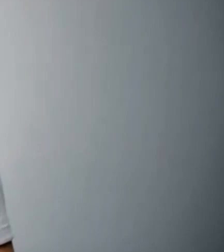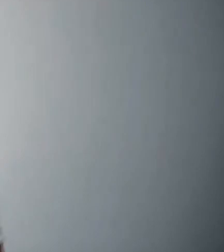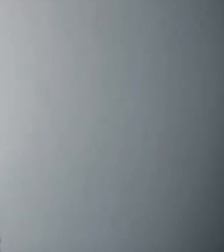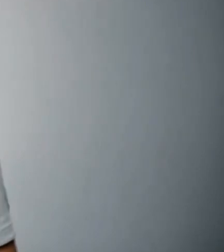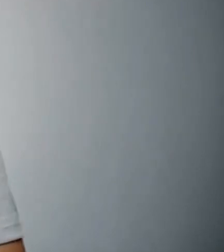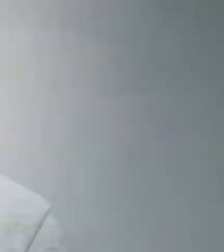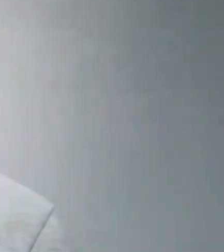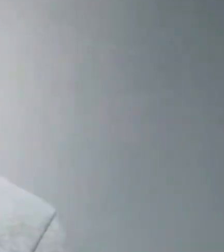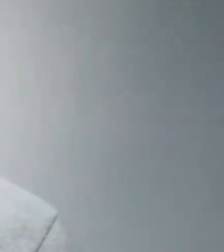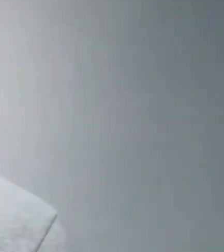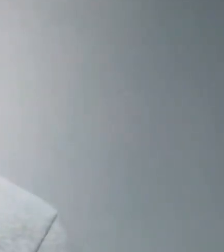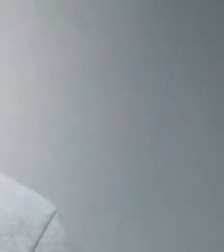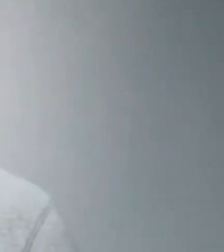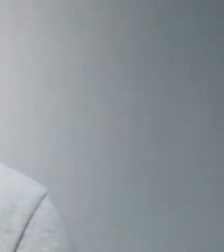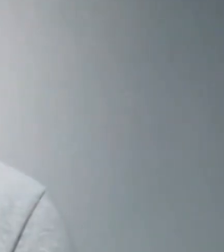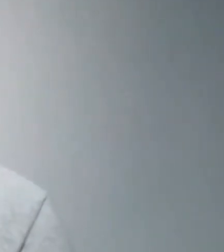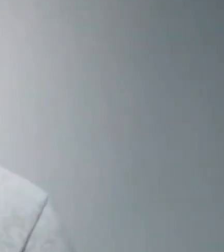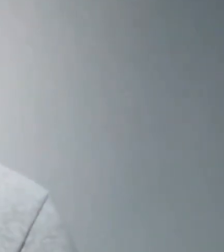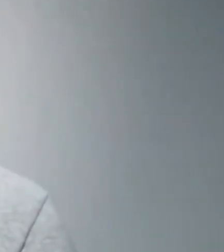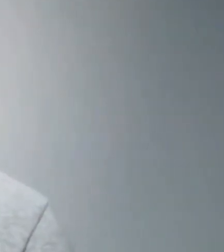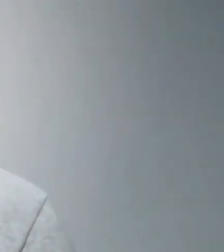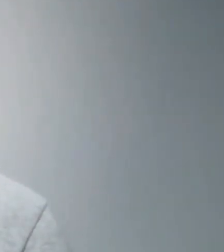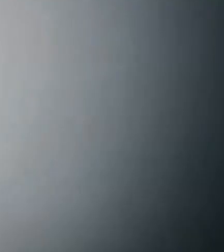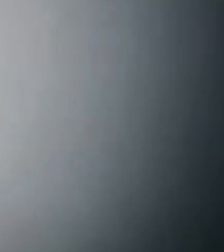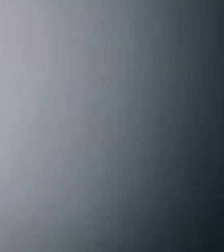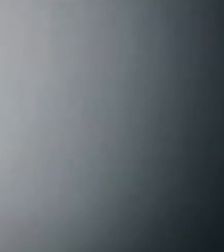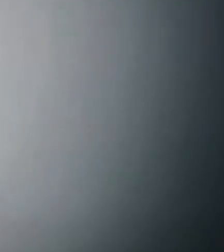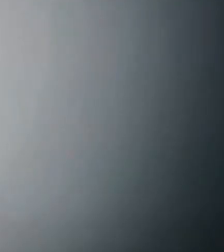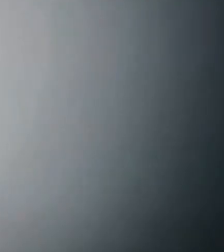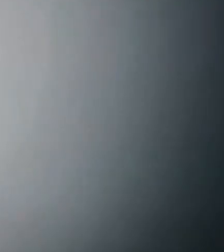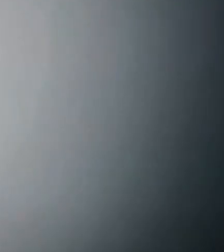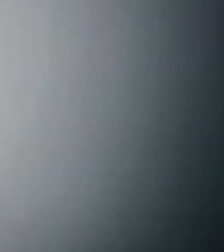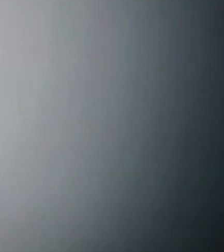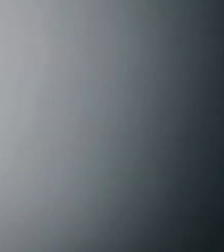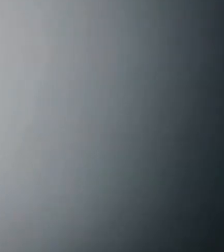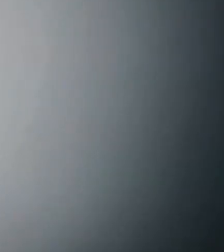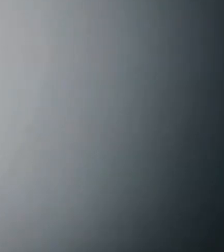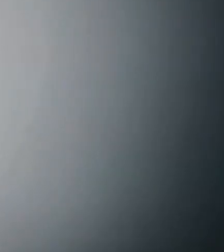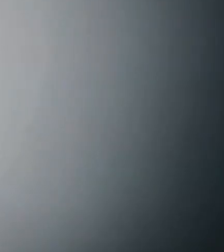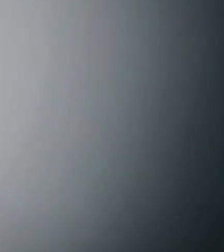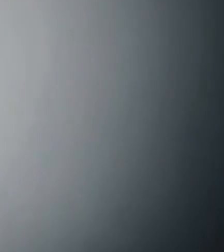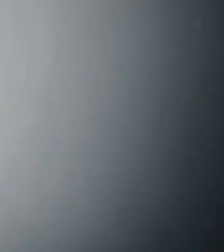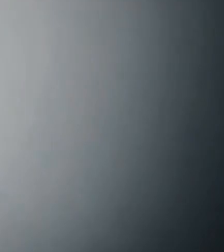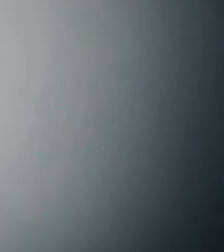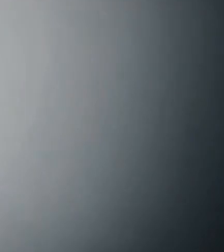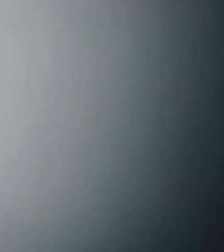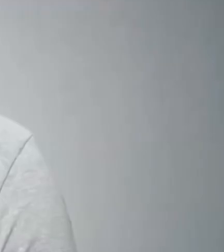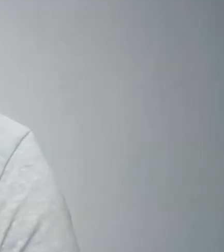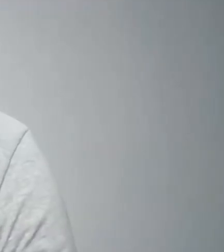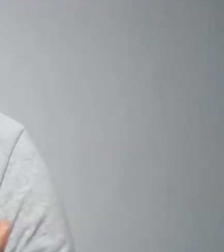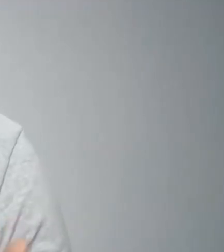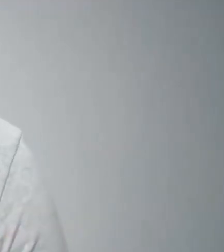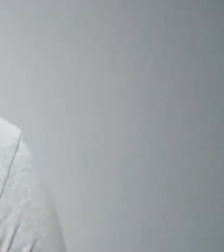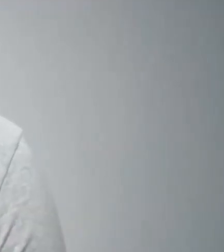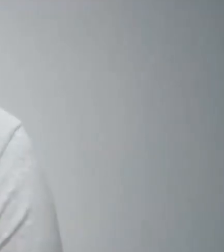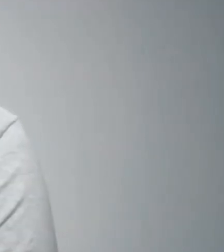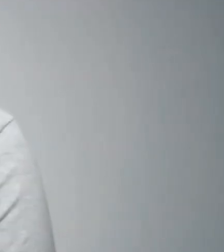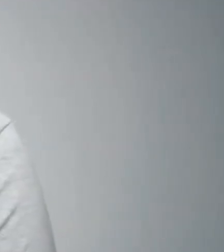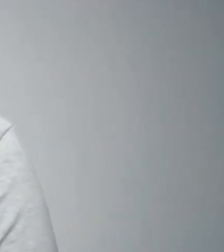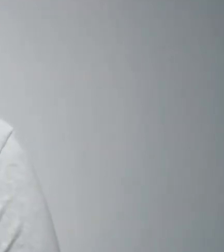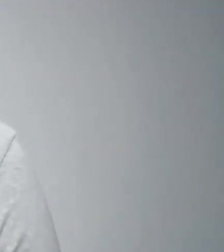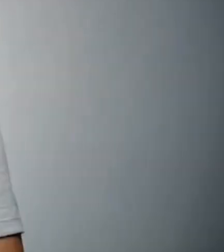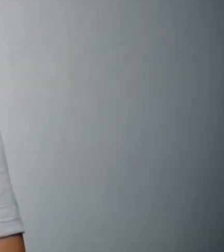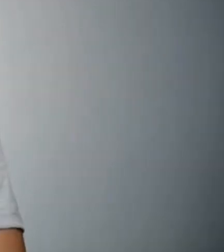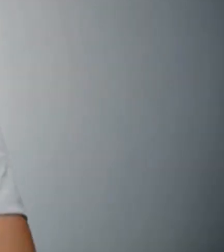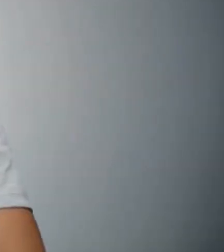e internações. E as causas são sempre as mesmas. Falta de manutenção do veículo, dirigir depois de beber. Vamos todos